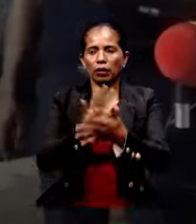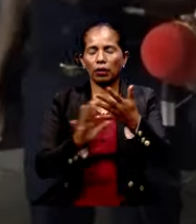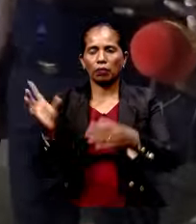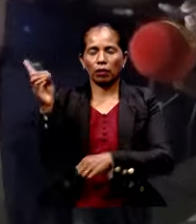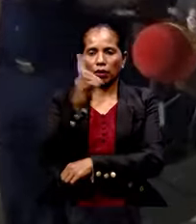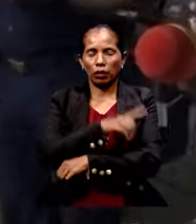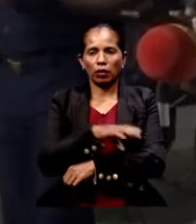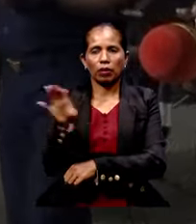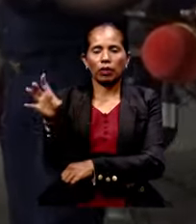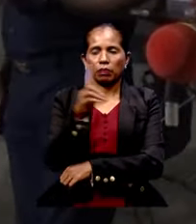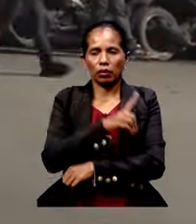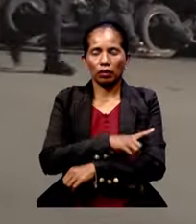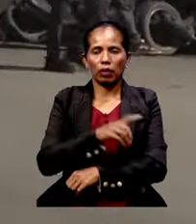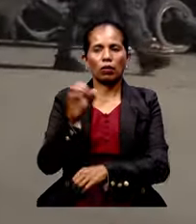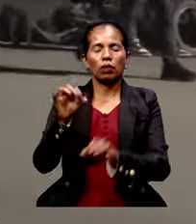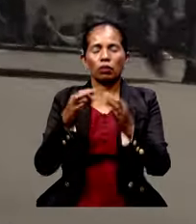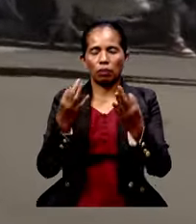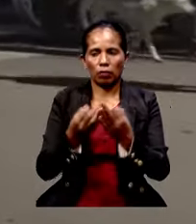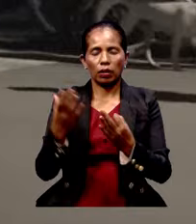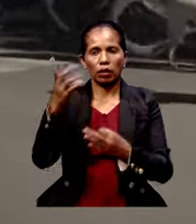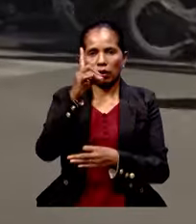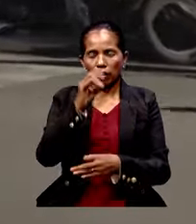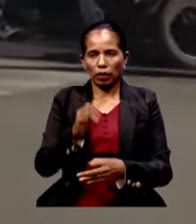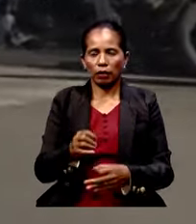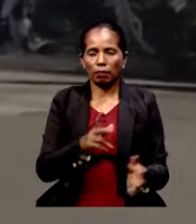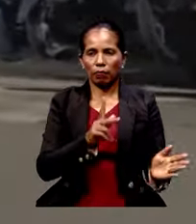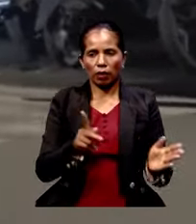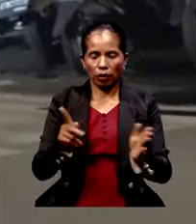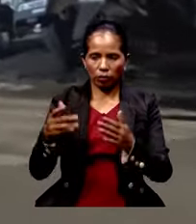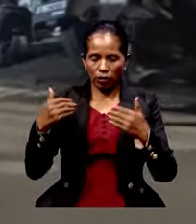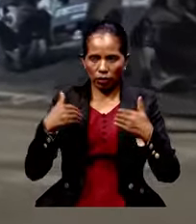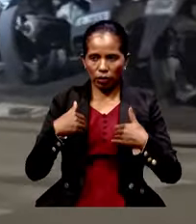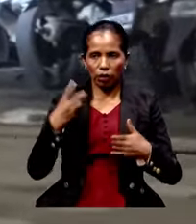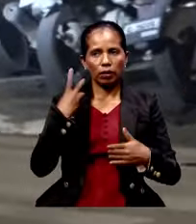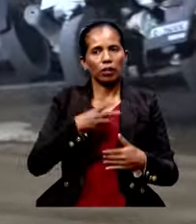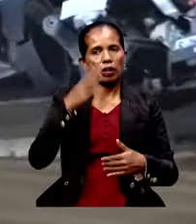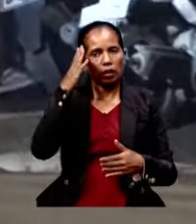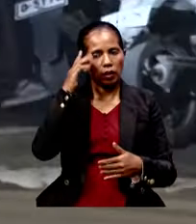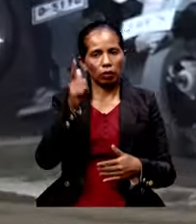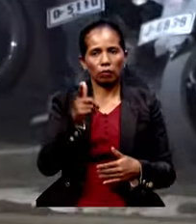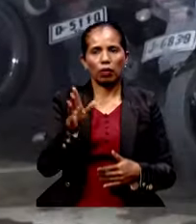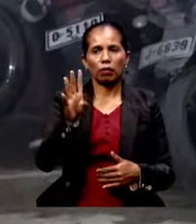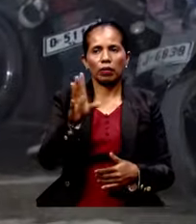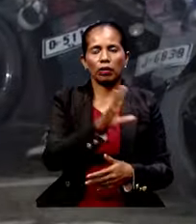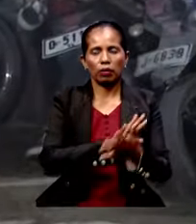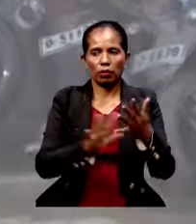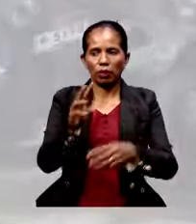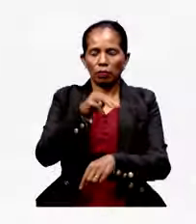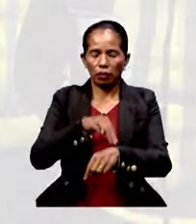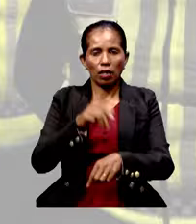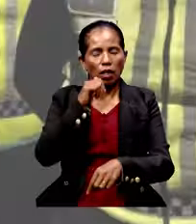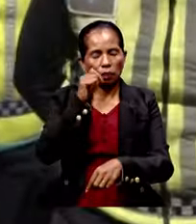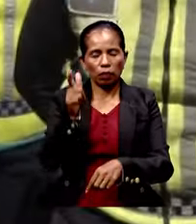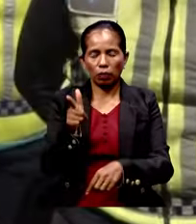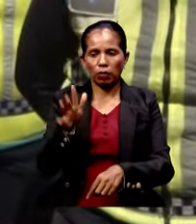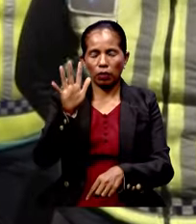ho familia yatasi. Tuir plano nebe makia, ita tene kata di 24 ia selebrasaun misa ita koloko membro sira mai be aban di 25 ita tene